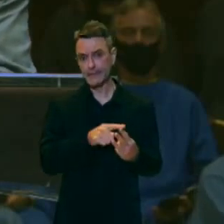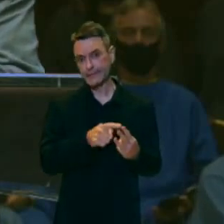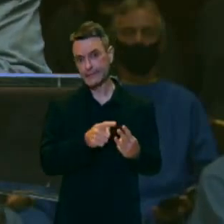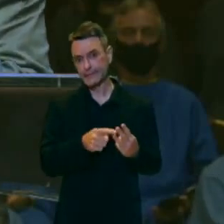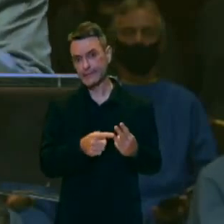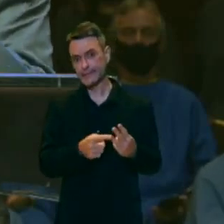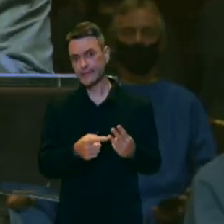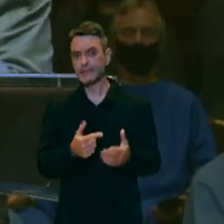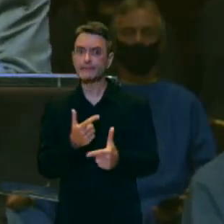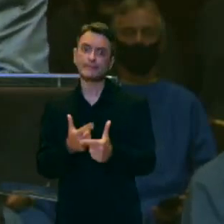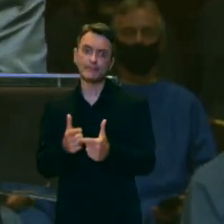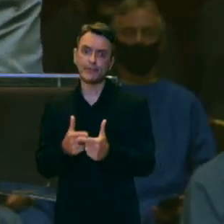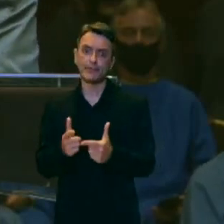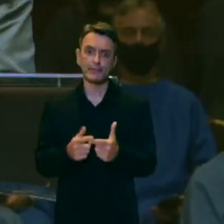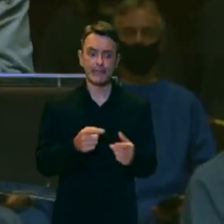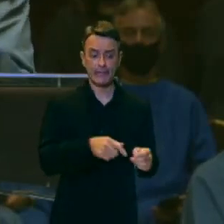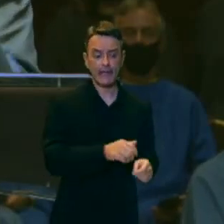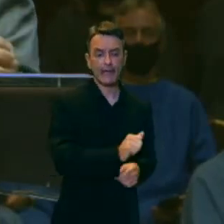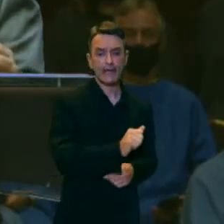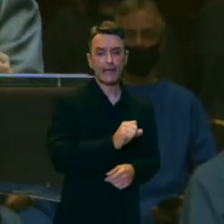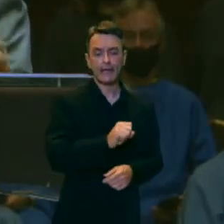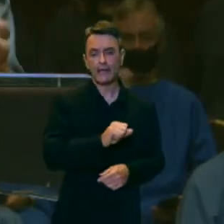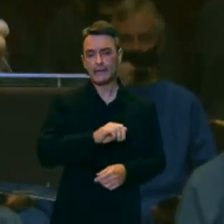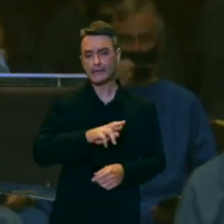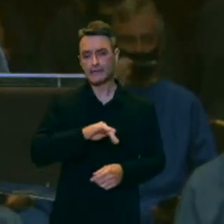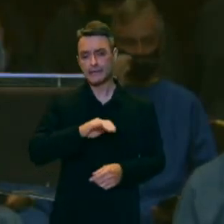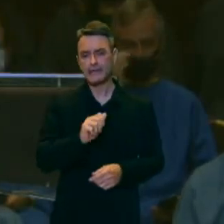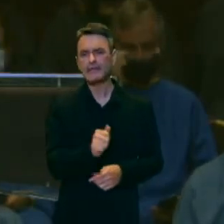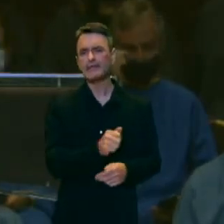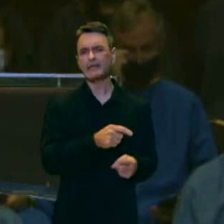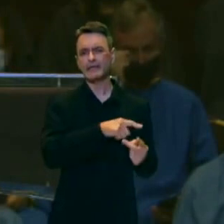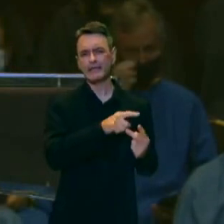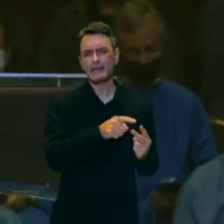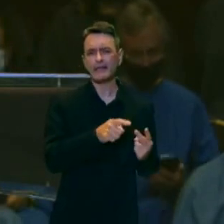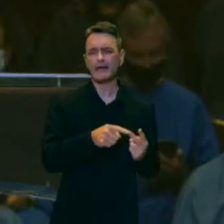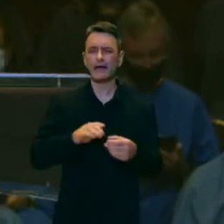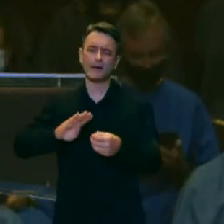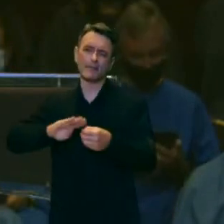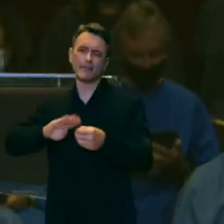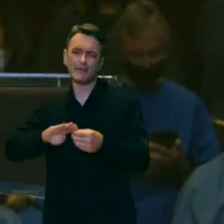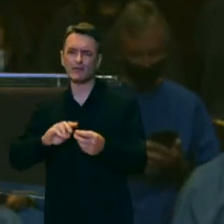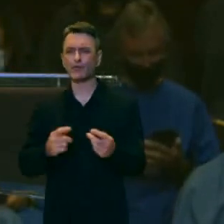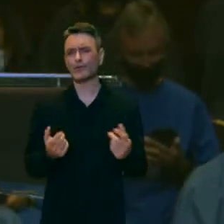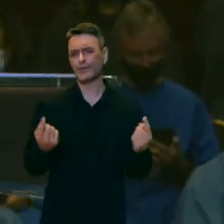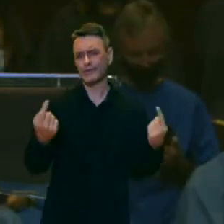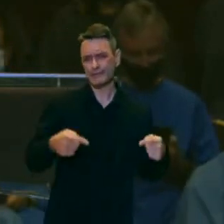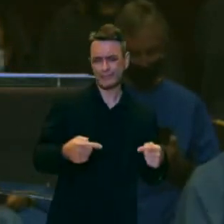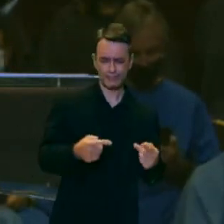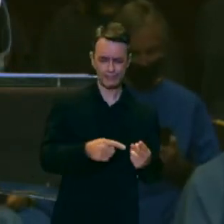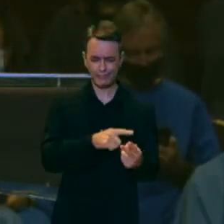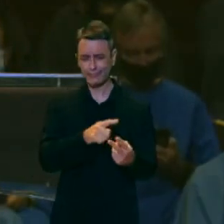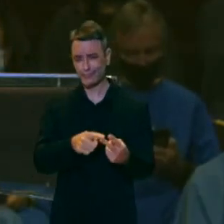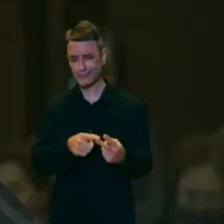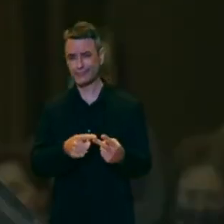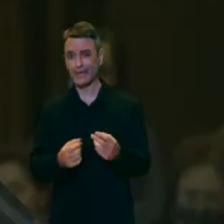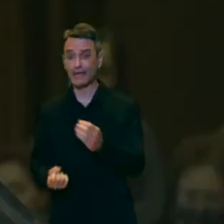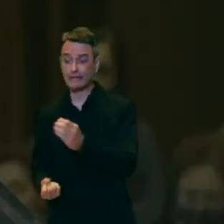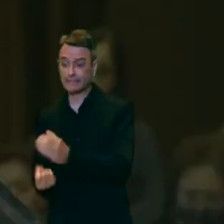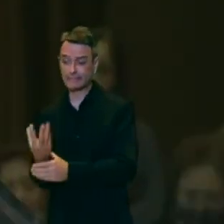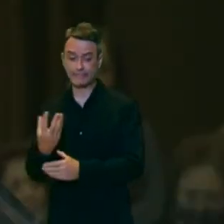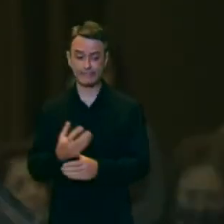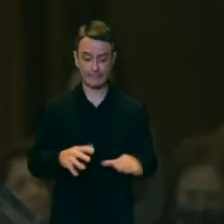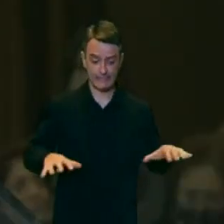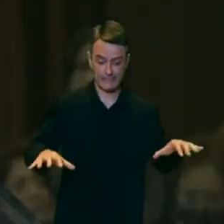confrontando. A Assíria, aliada do Egito, contra a Babilônia, que era a nova potência que estava surgindo